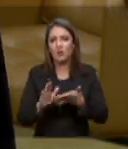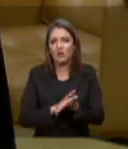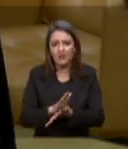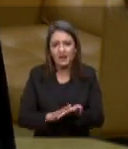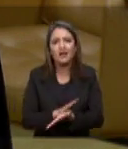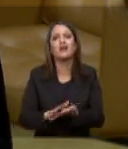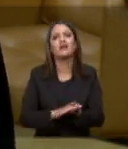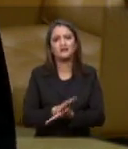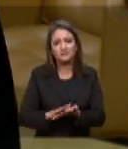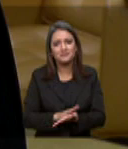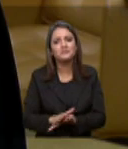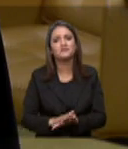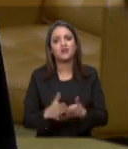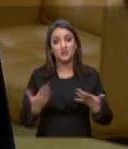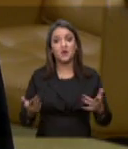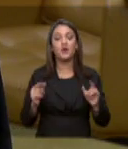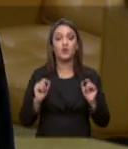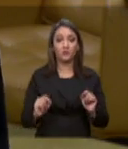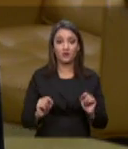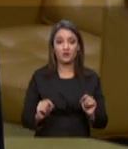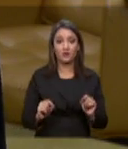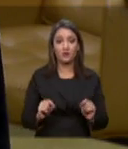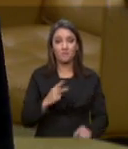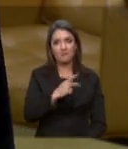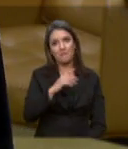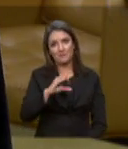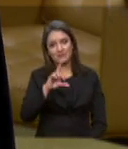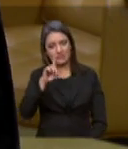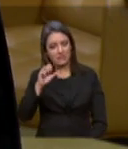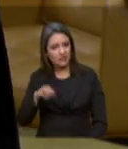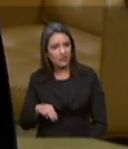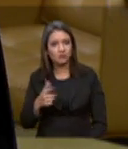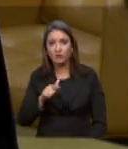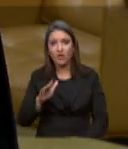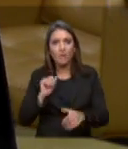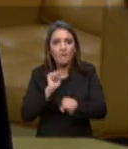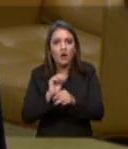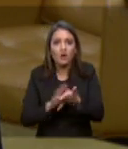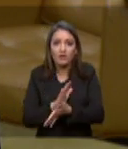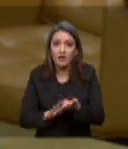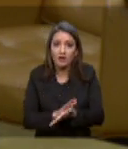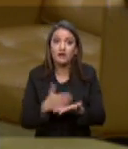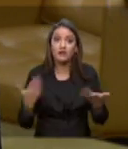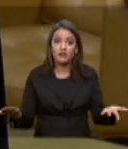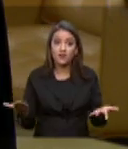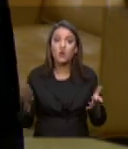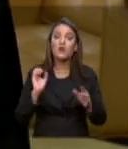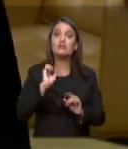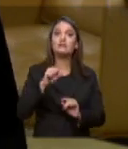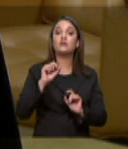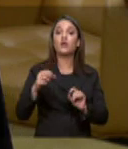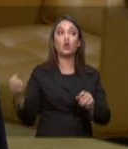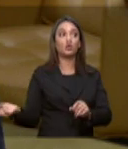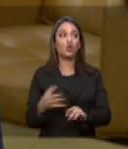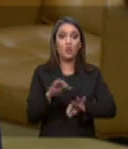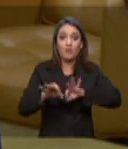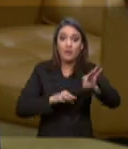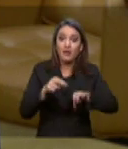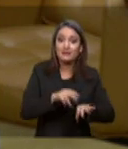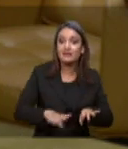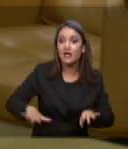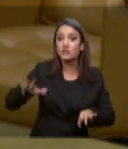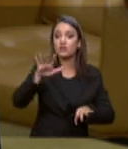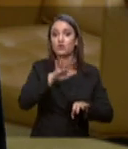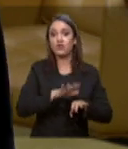o conhecido e já muito citado aqui, PPCDAM. Mas sim uma evolução para um novo plano nacional de combate